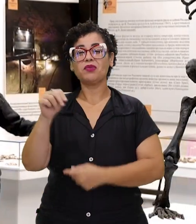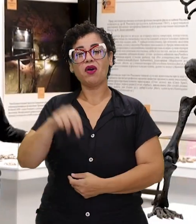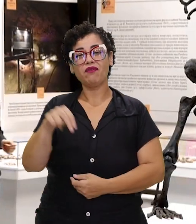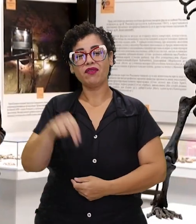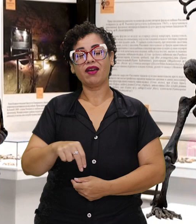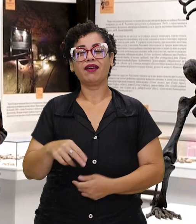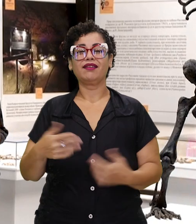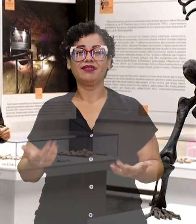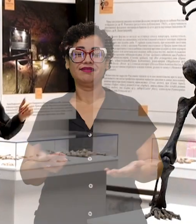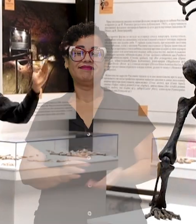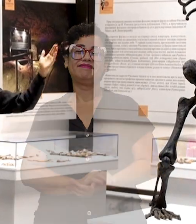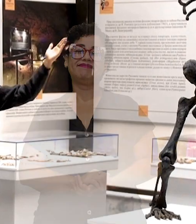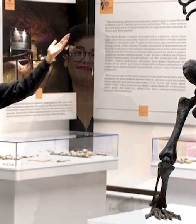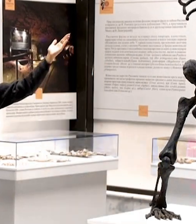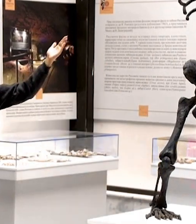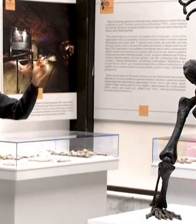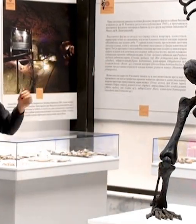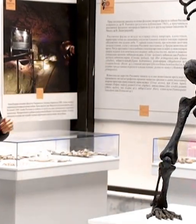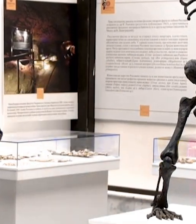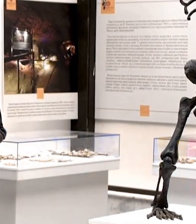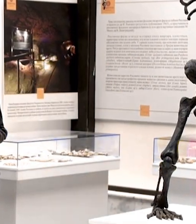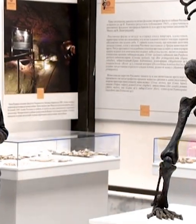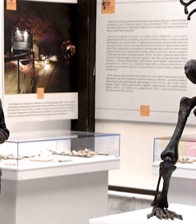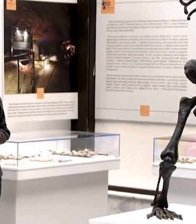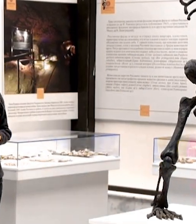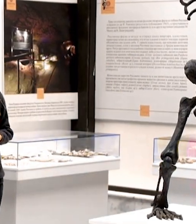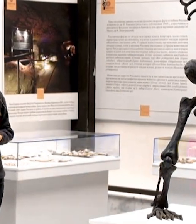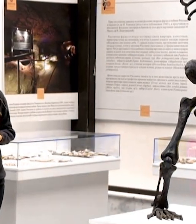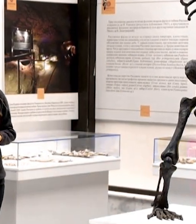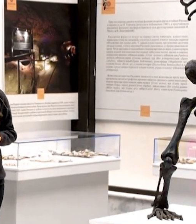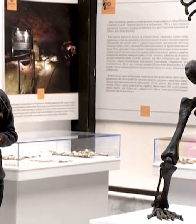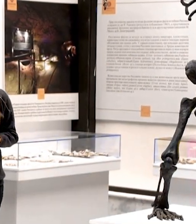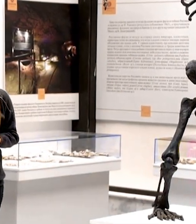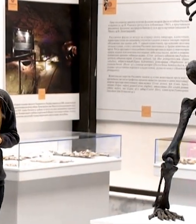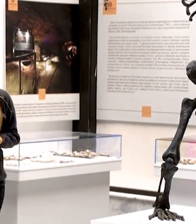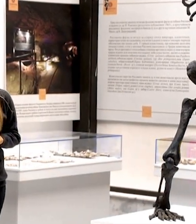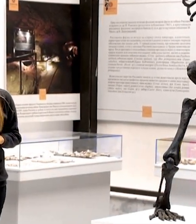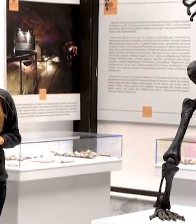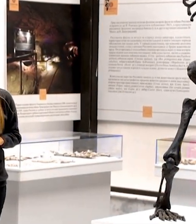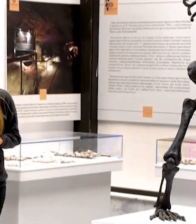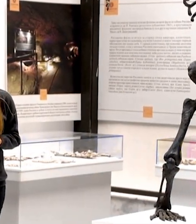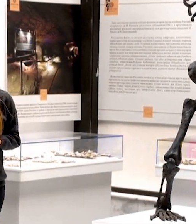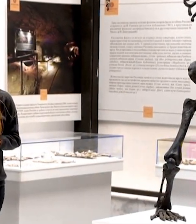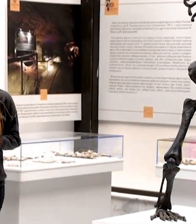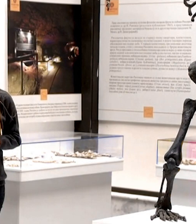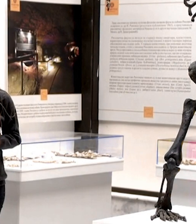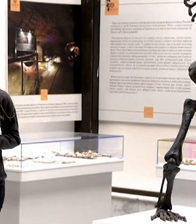novelas.